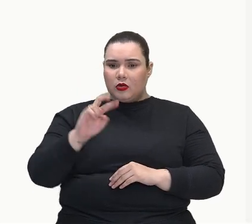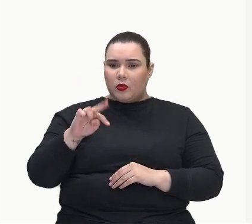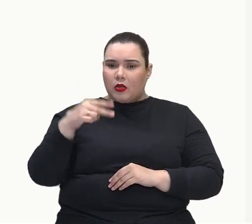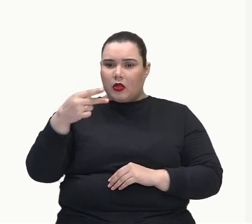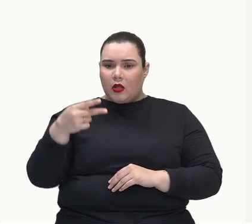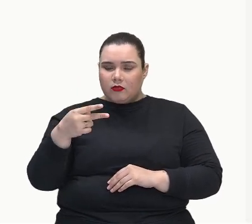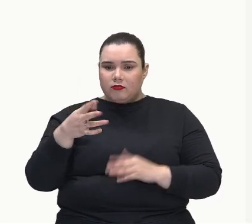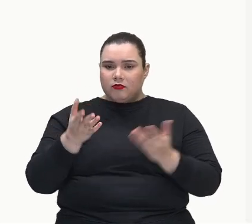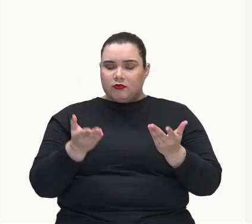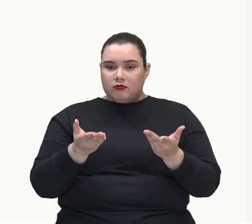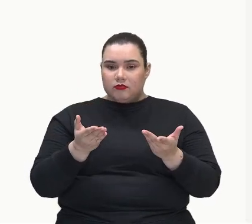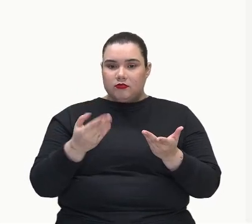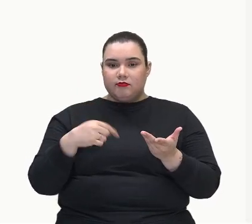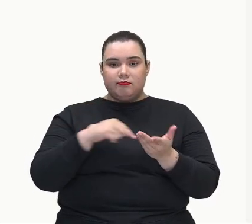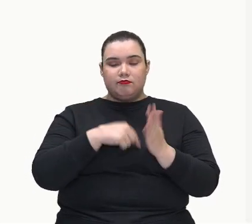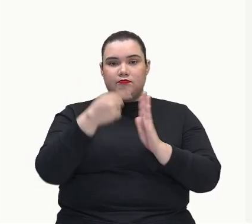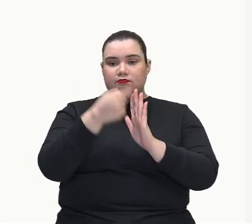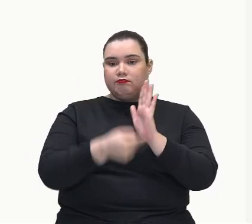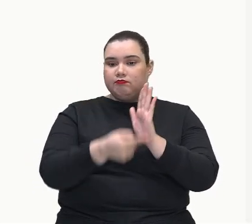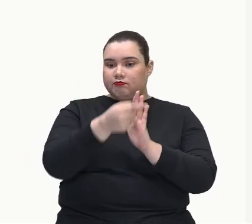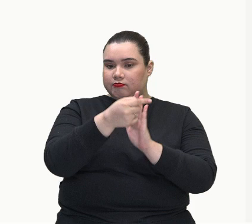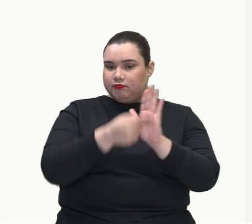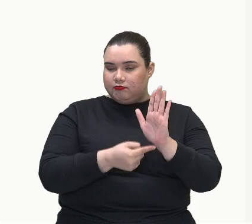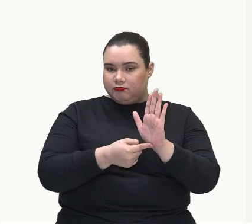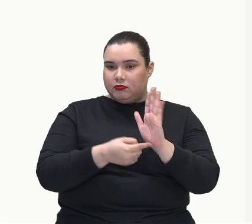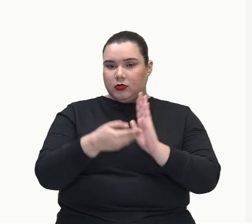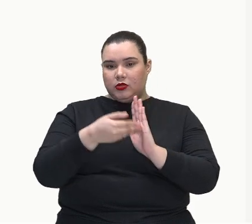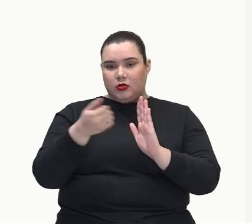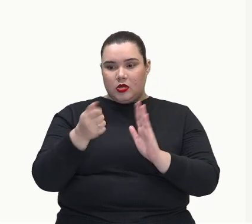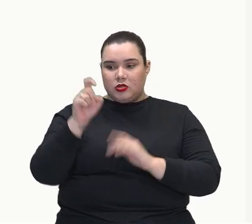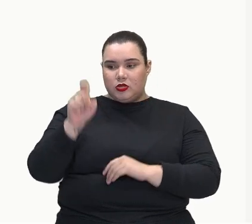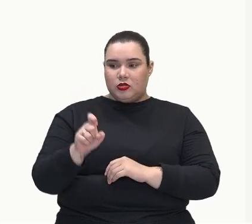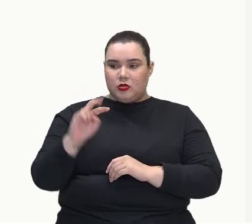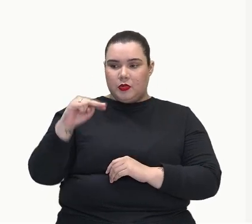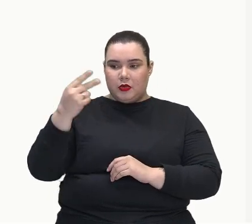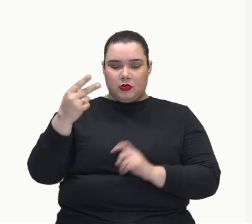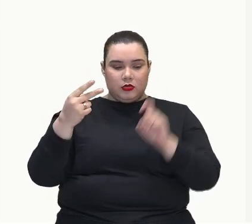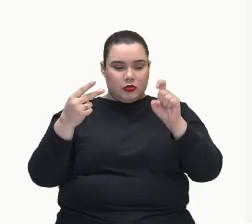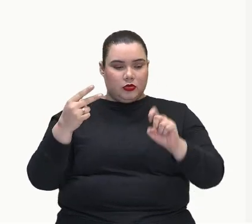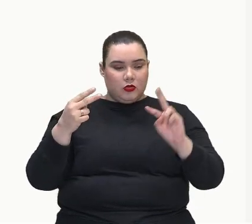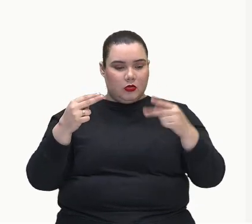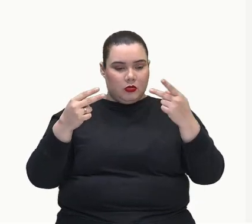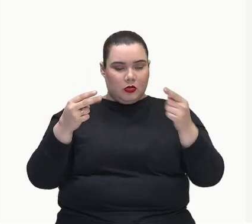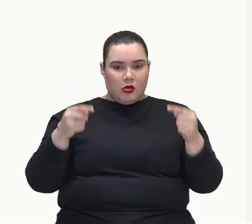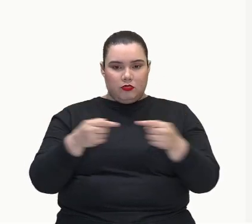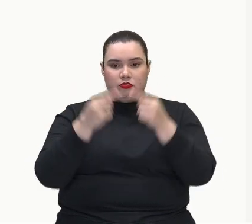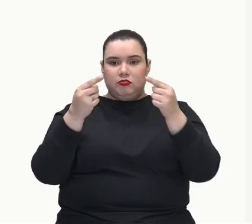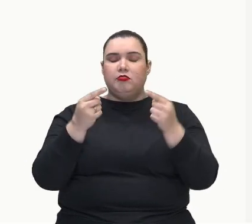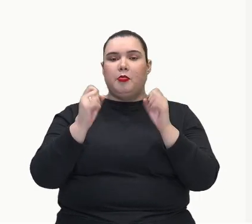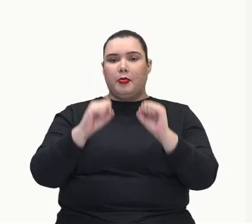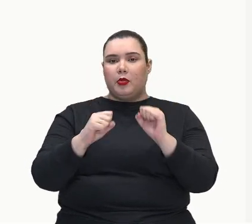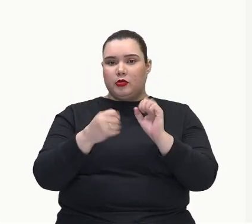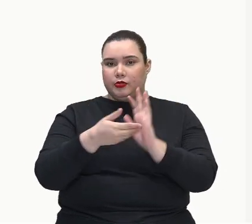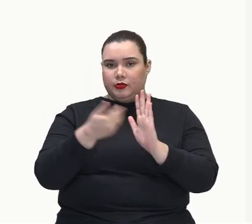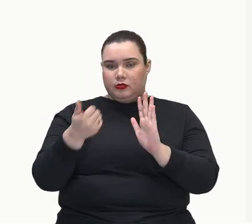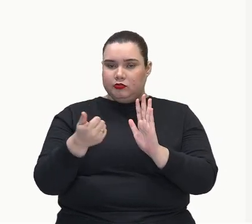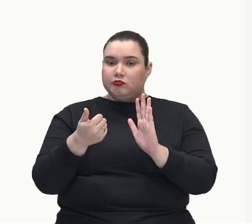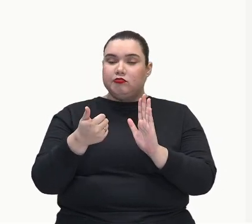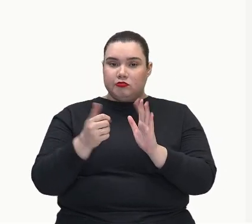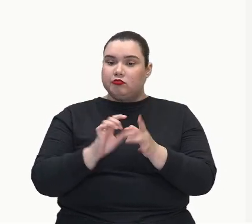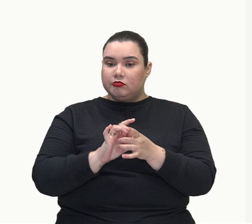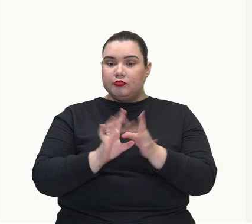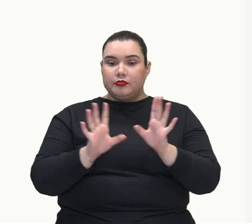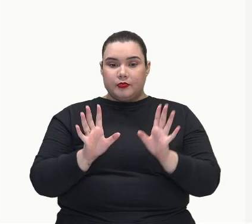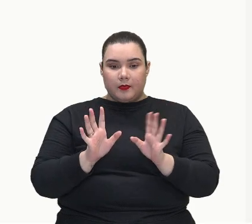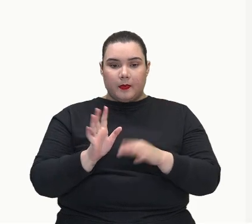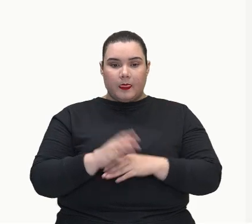quadrado? A gente anulou x ao quadrado com x ao quadrado. Eu posso fazer isso? Posso.